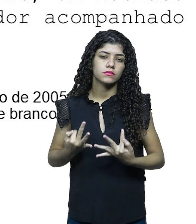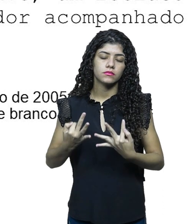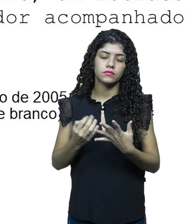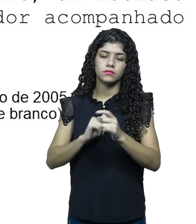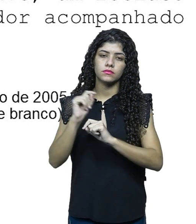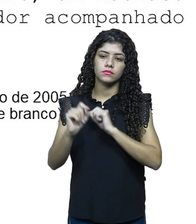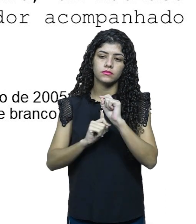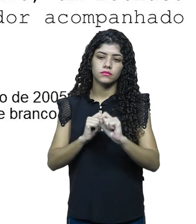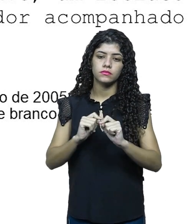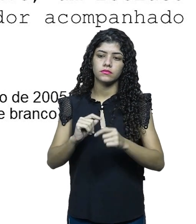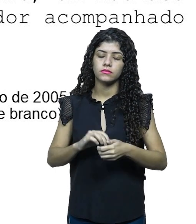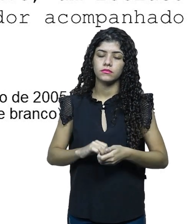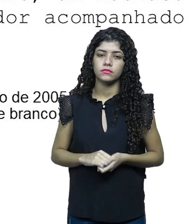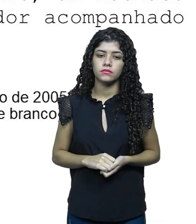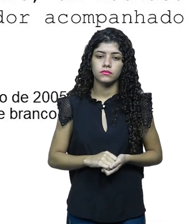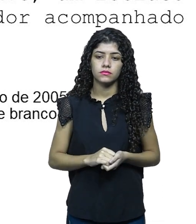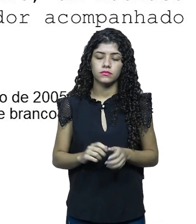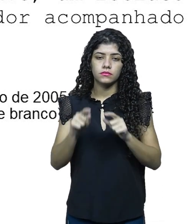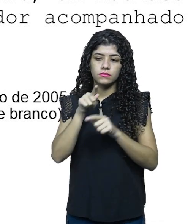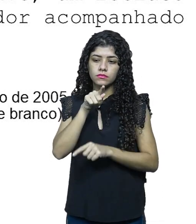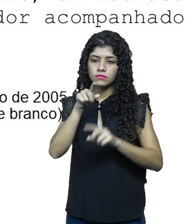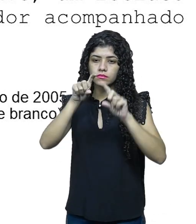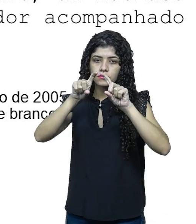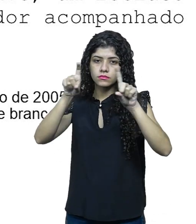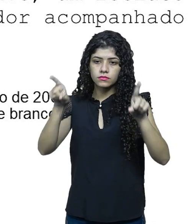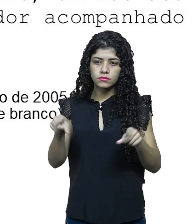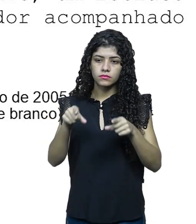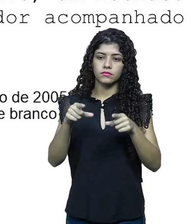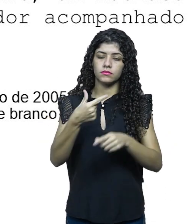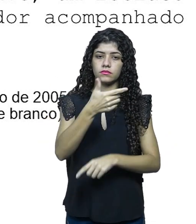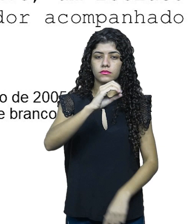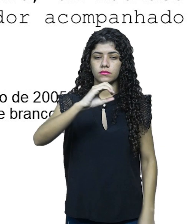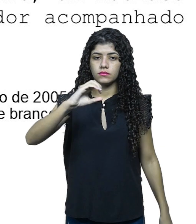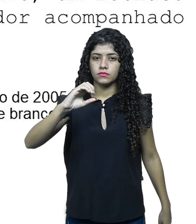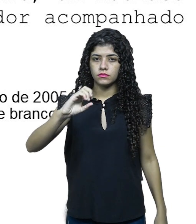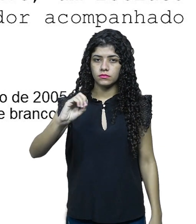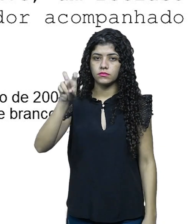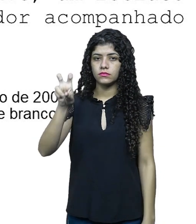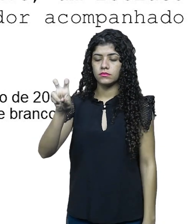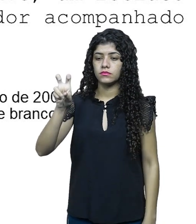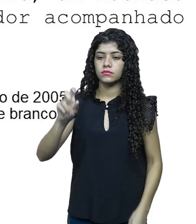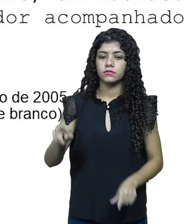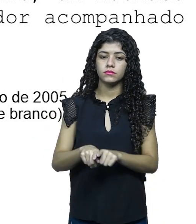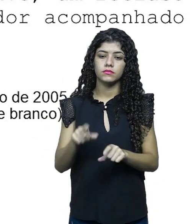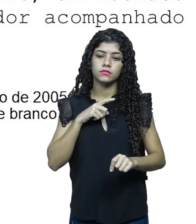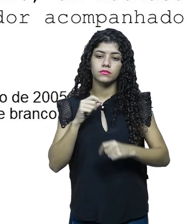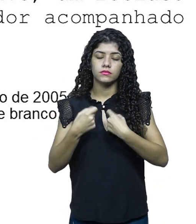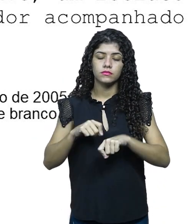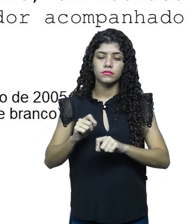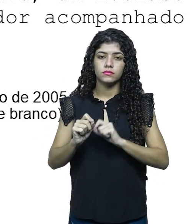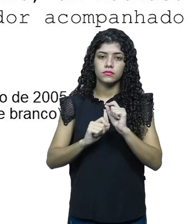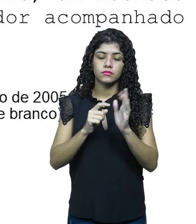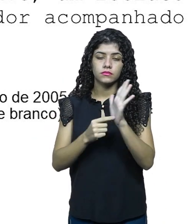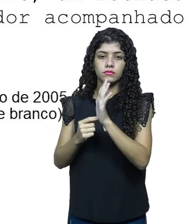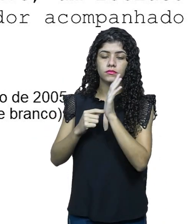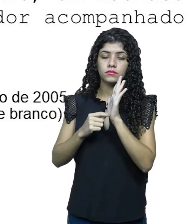o parêntese com o ano de 2005. O cabeçalho complementar, ele serve para mostrar uma qualidade